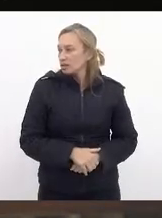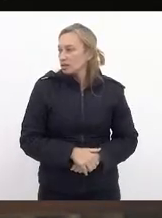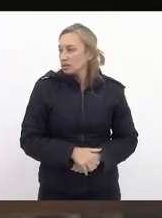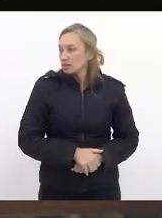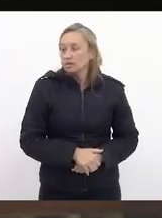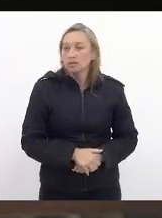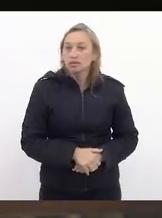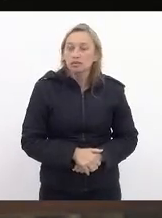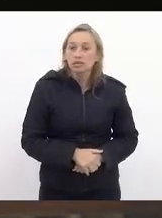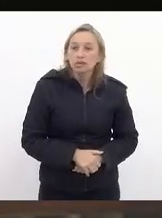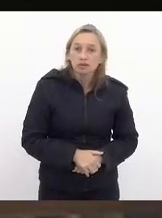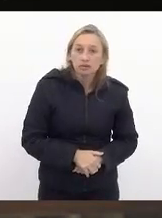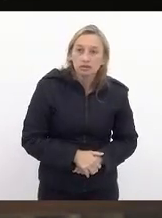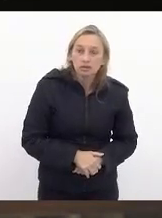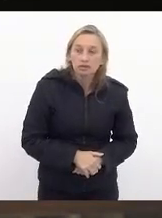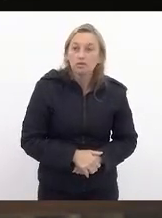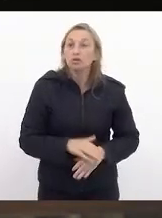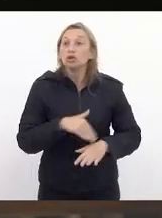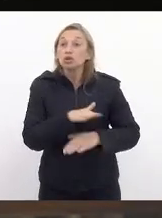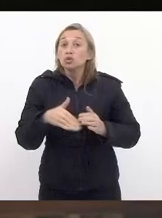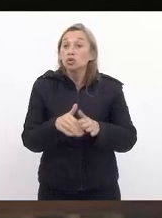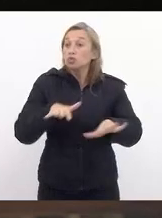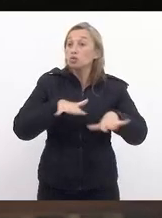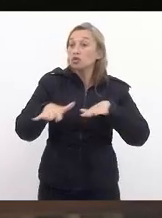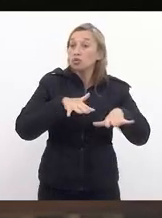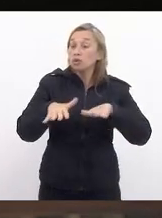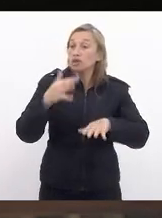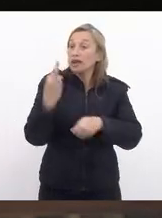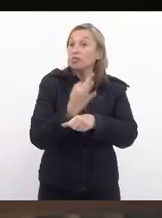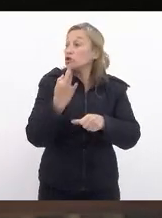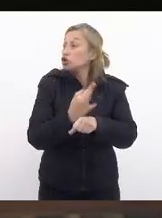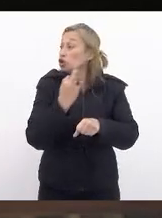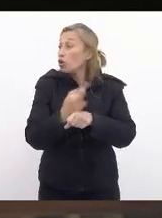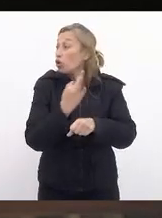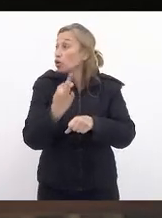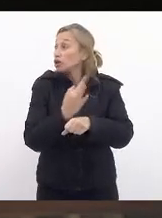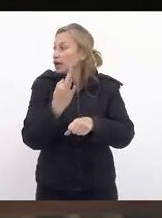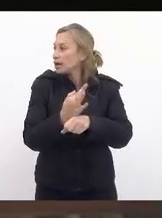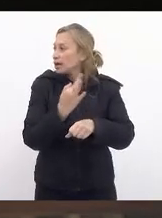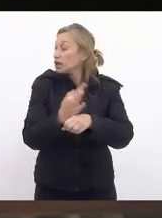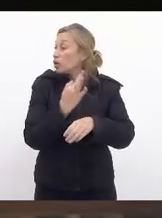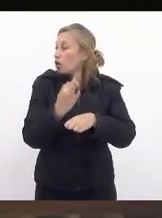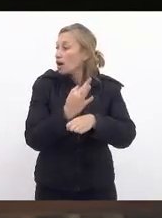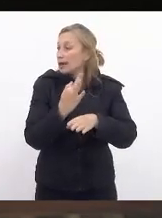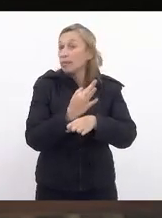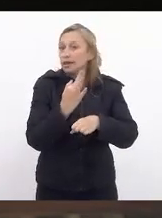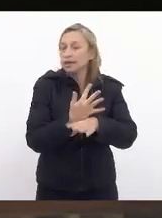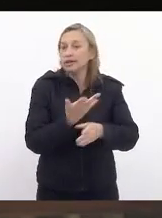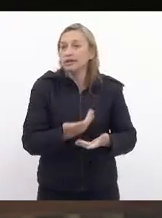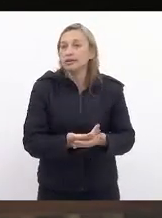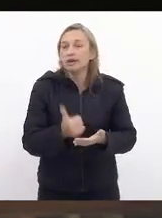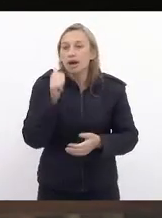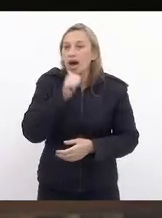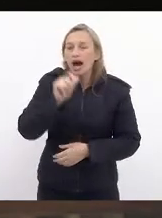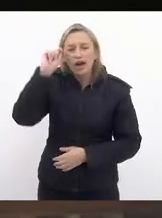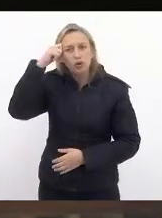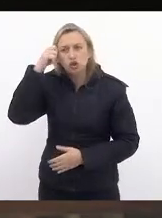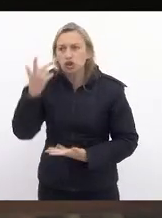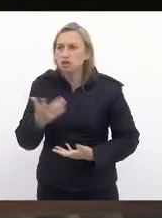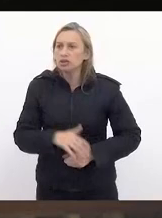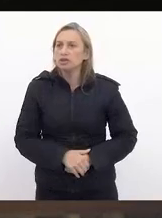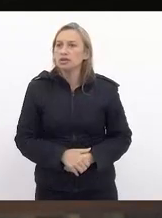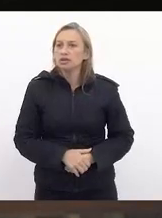mas a gente está premiando todo o movimento de resistência das mulheres sobretudo das mulheres negras